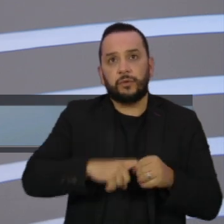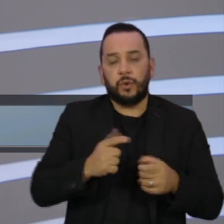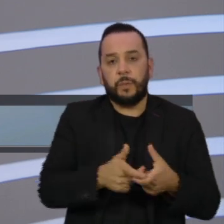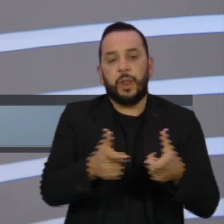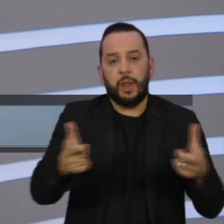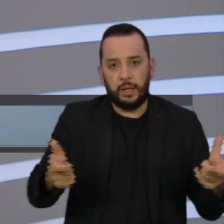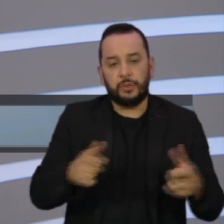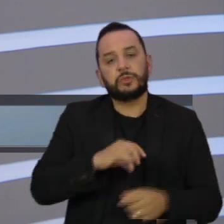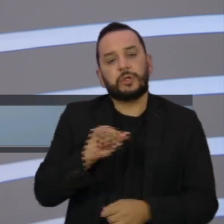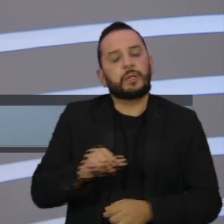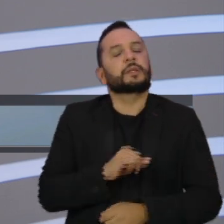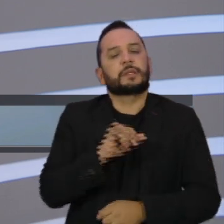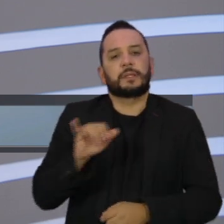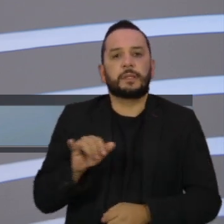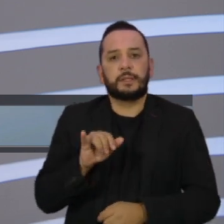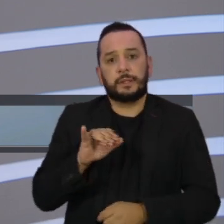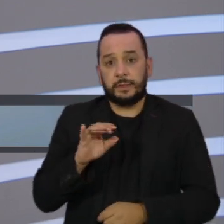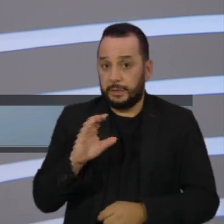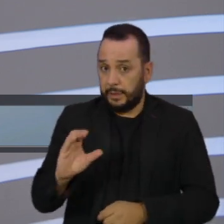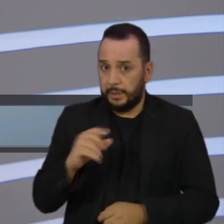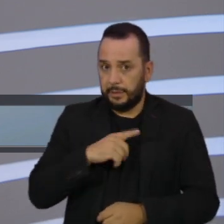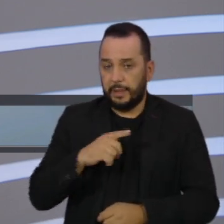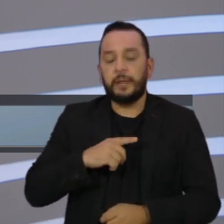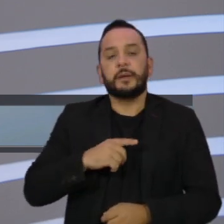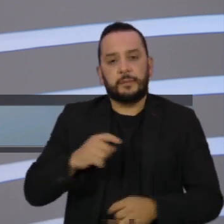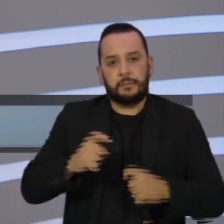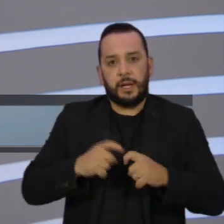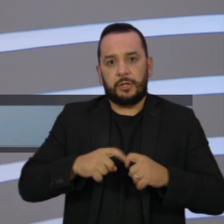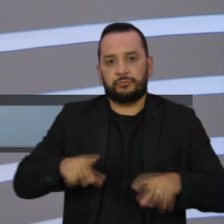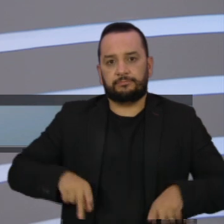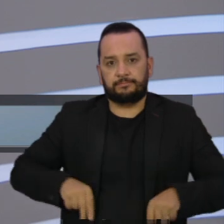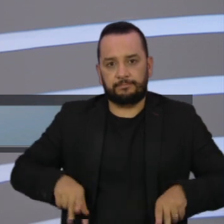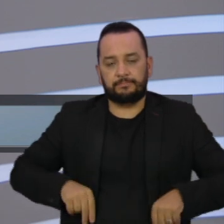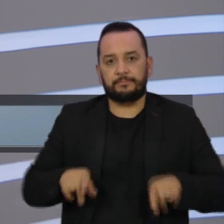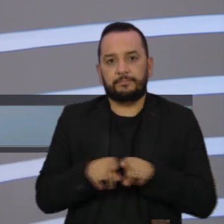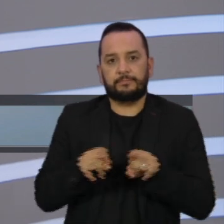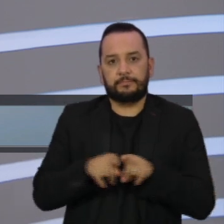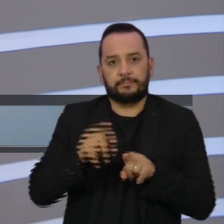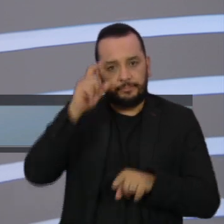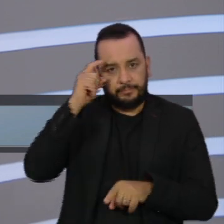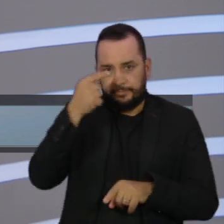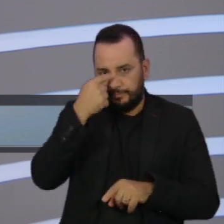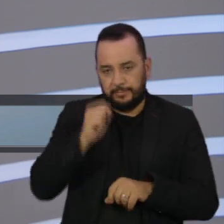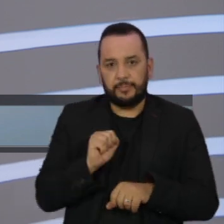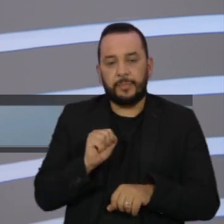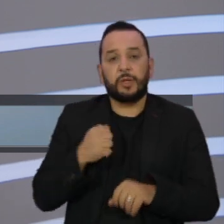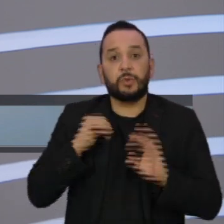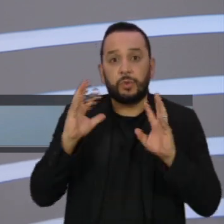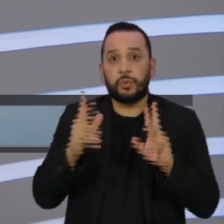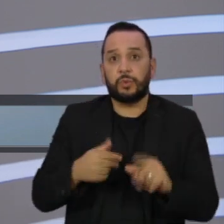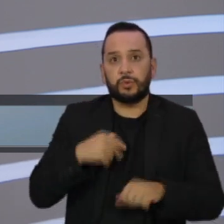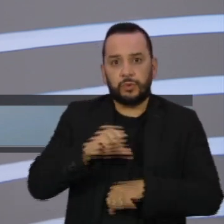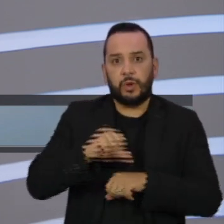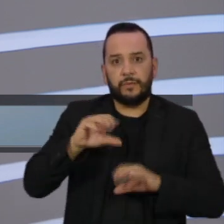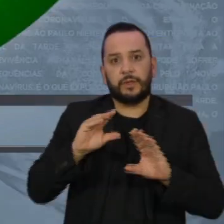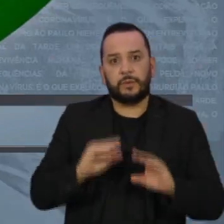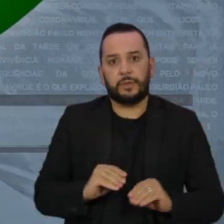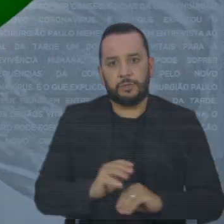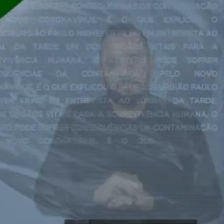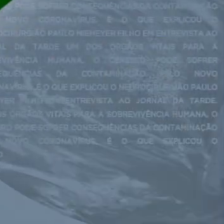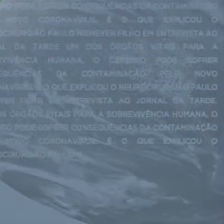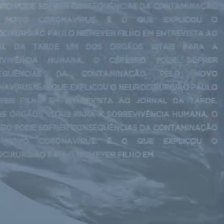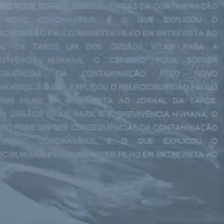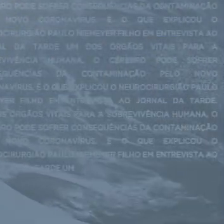bancada do Jornal da Cultura o médico sanitarista Gonzalo vecina e o filósofo Mário Sérgio Cortella tudo isso às nove em